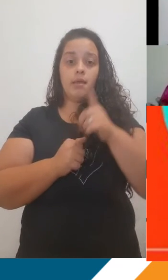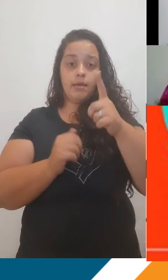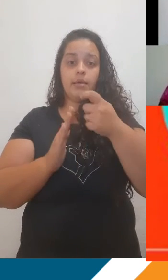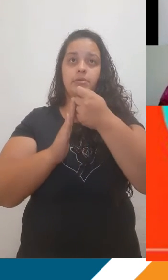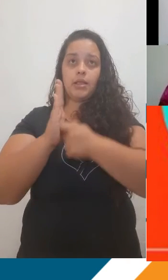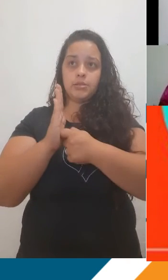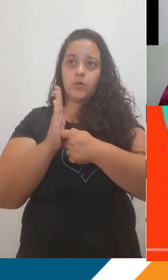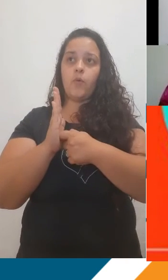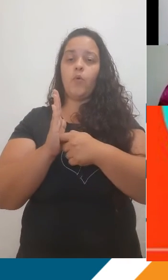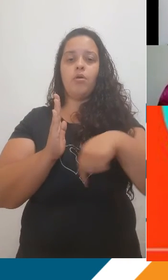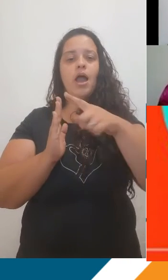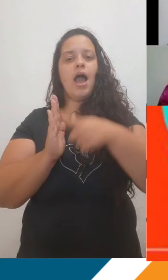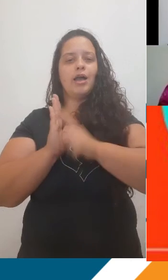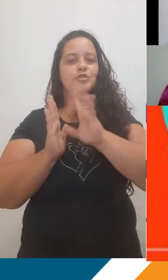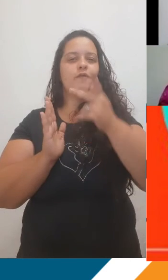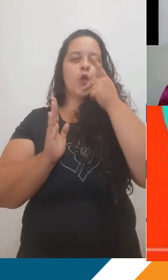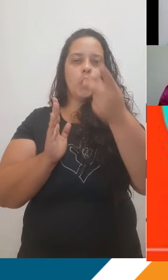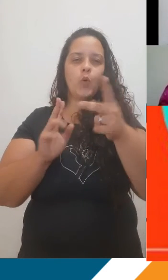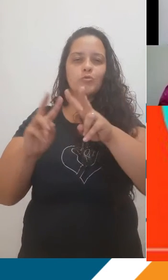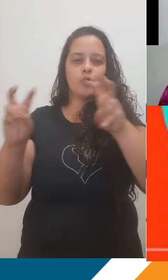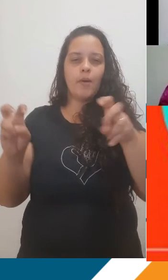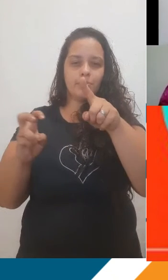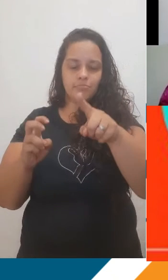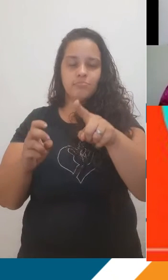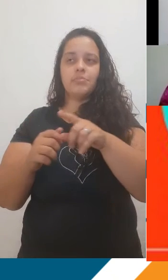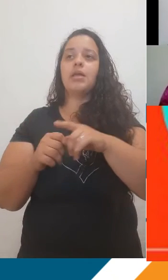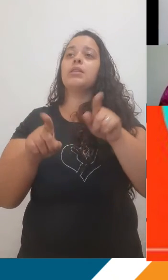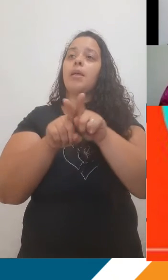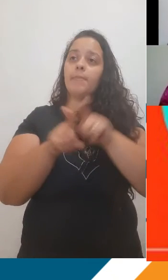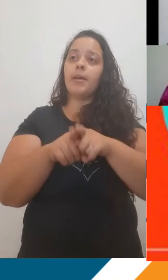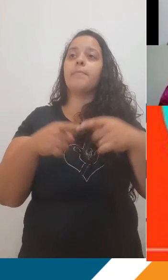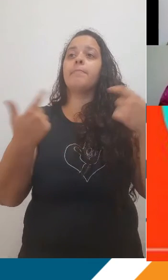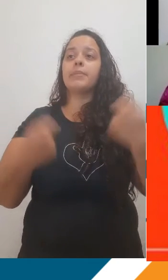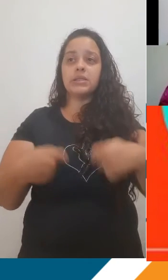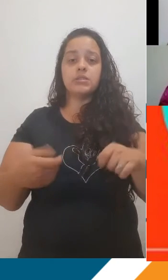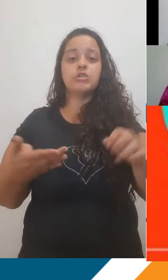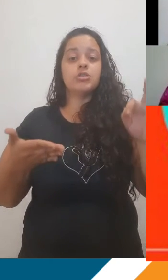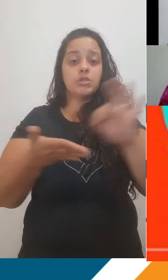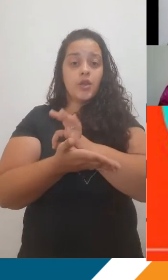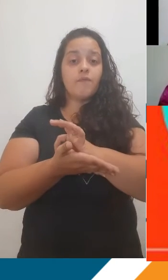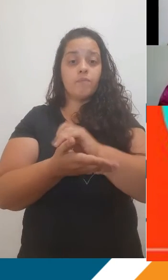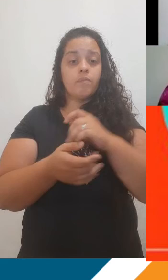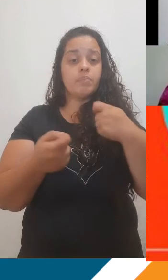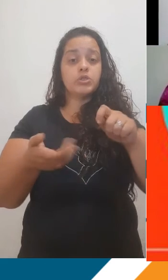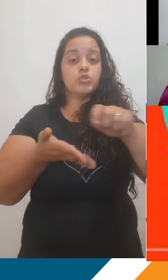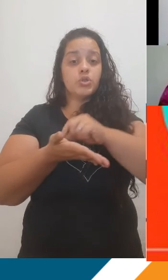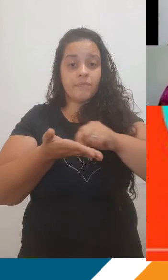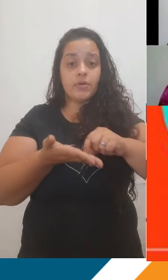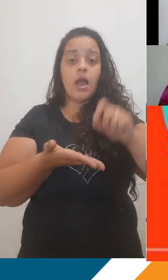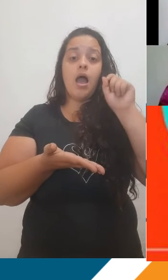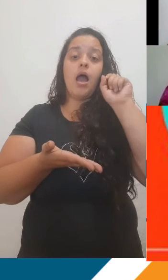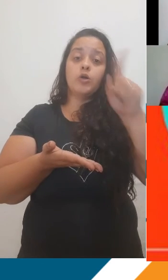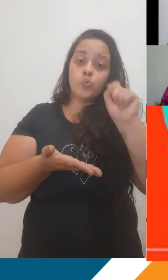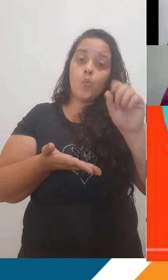redação, como nós já falamos, né, sobre o cartão resposta, também deve ser escrita à caneta, de tinta